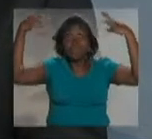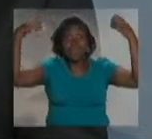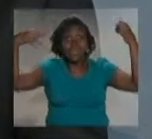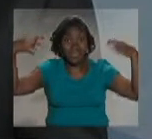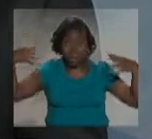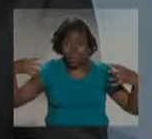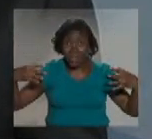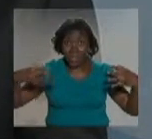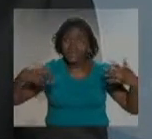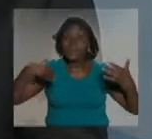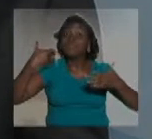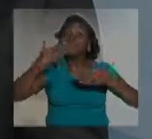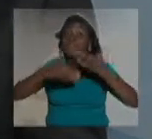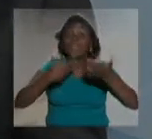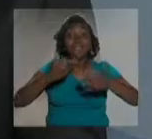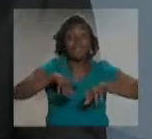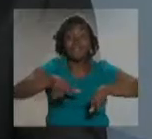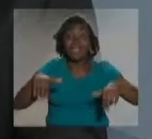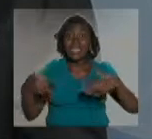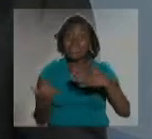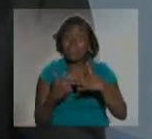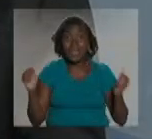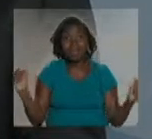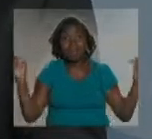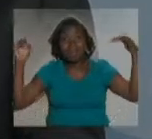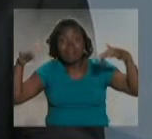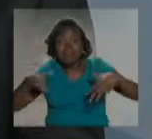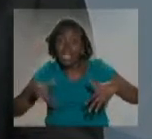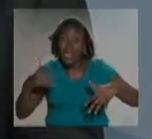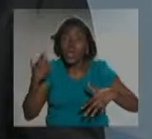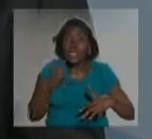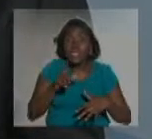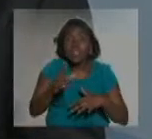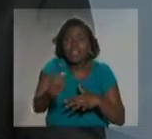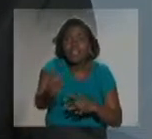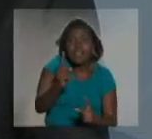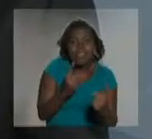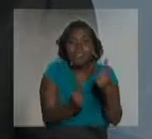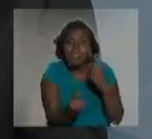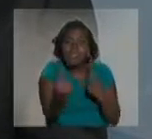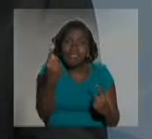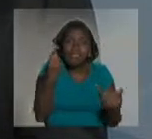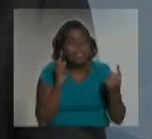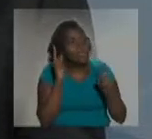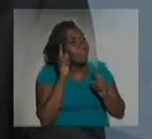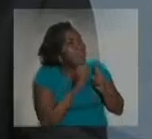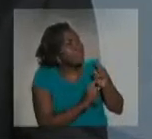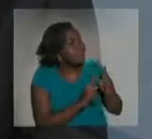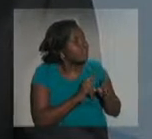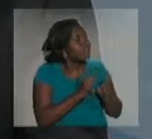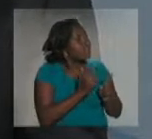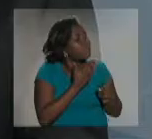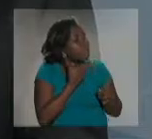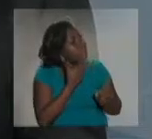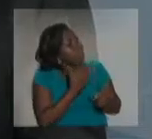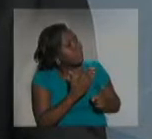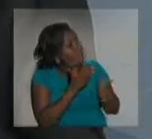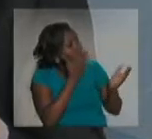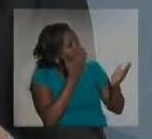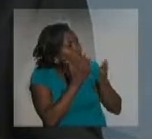isso diversas empresas elas conseguem um potencial maior de atração de clientes. Os clientes têm a opção de